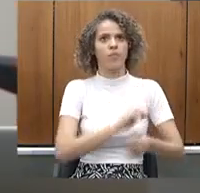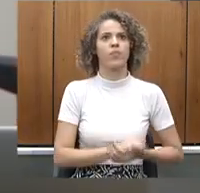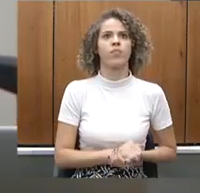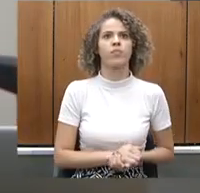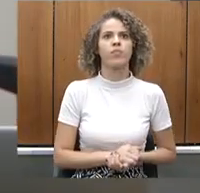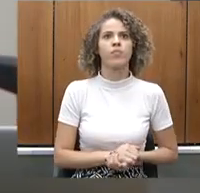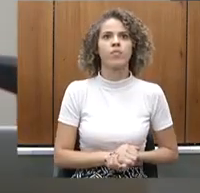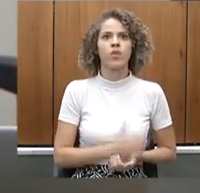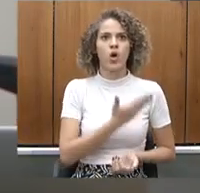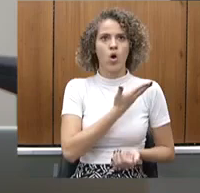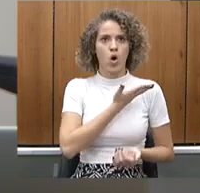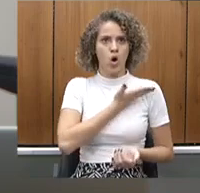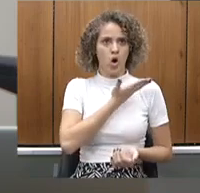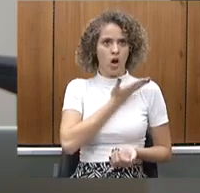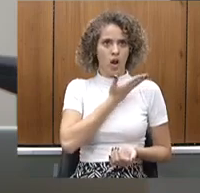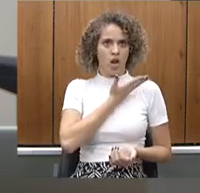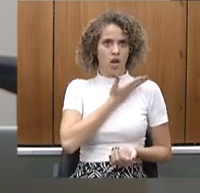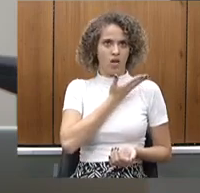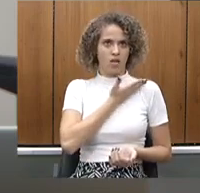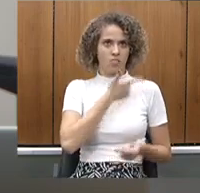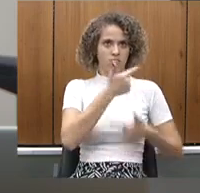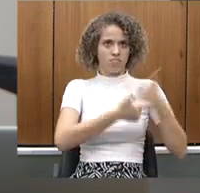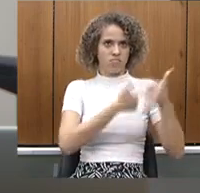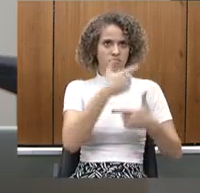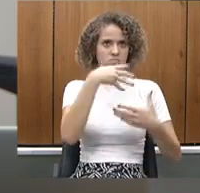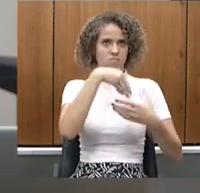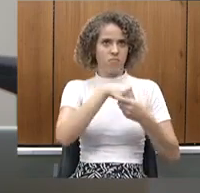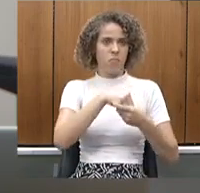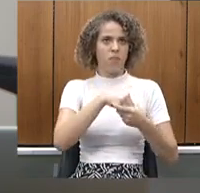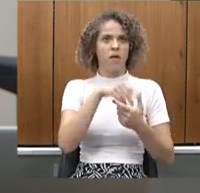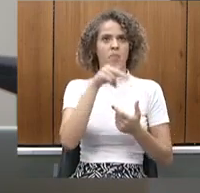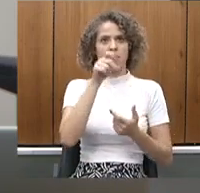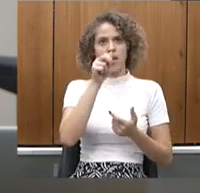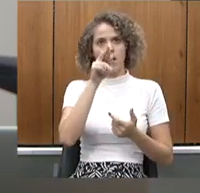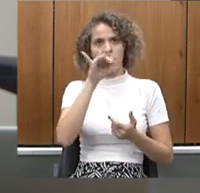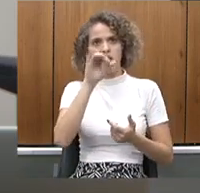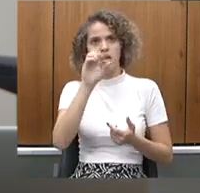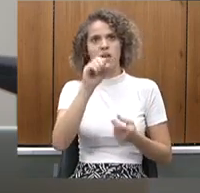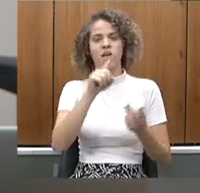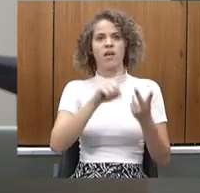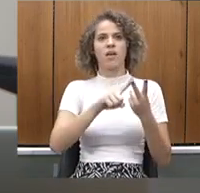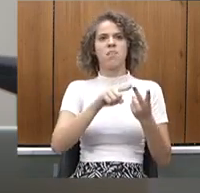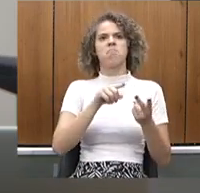teu colega Deputado Antônio Carlos Arantes São Sebastião do Paraíso Guaxupé